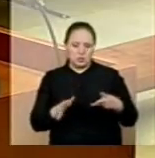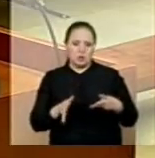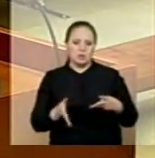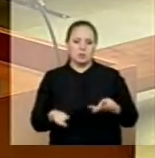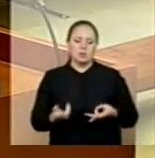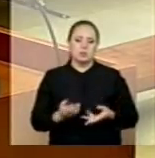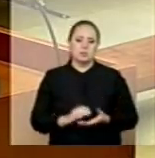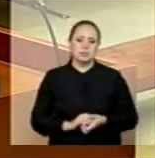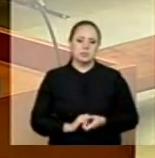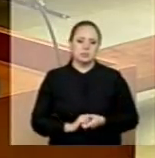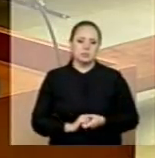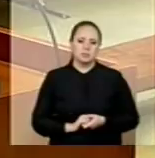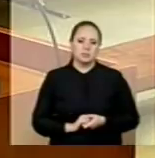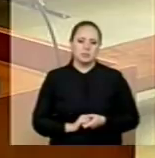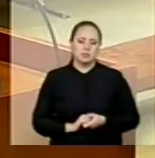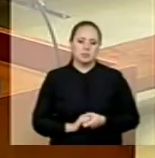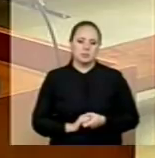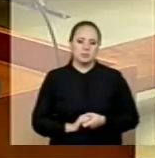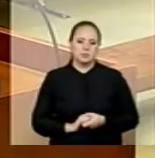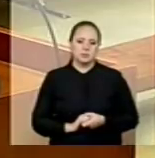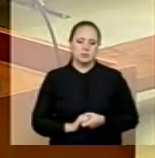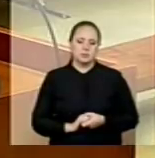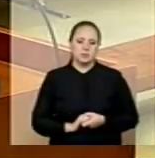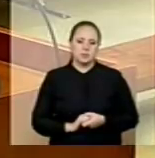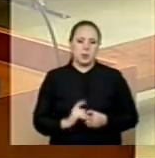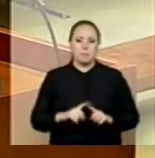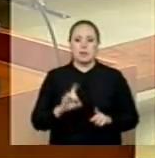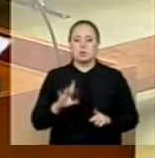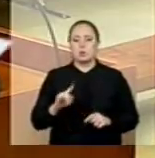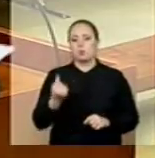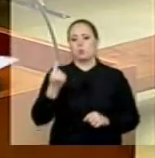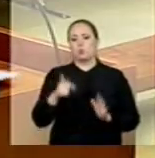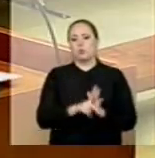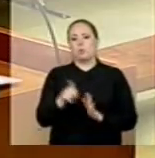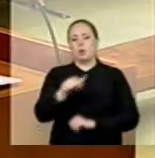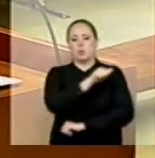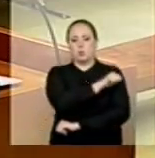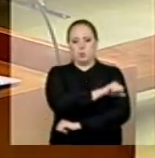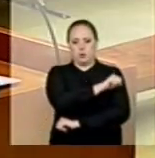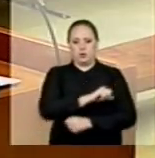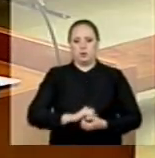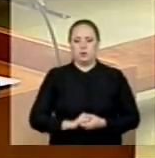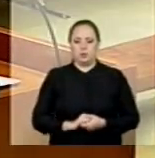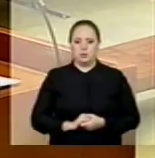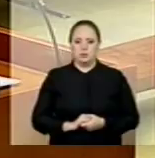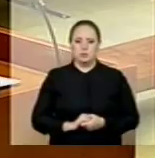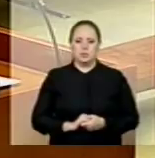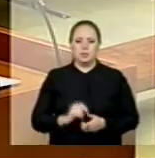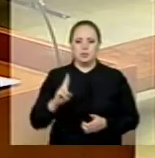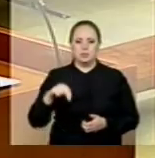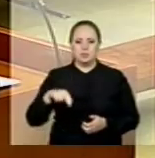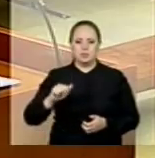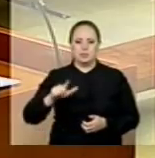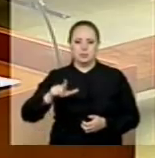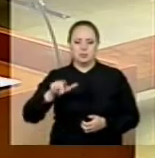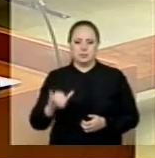tempo rápido transcorrido, apenas nessa do Rio de Janeiro. A UNALE é uma entidade que congrega